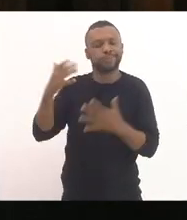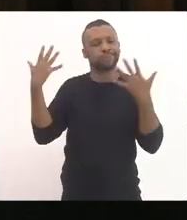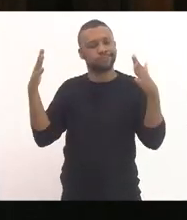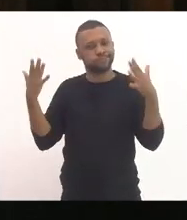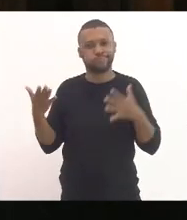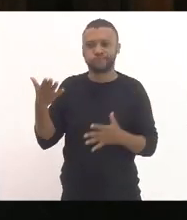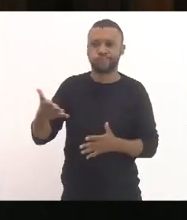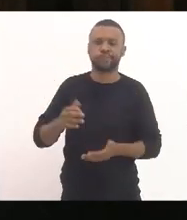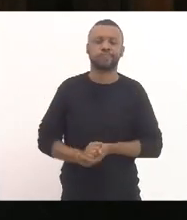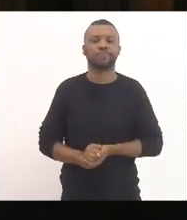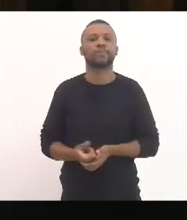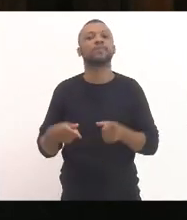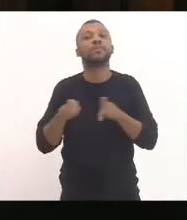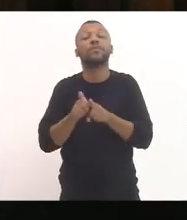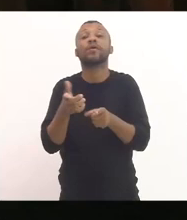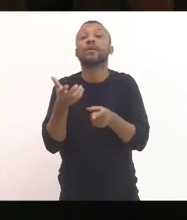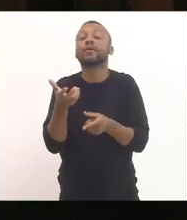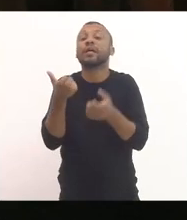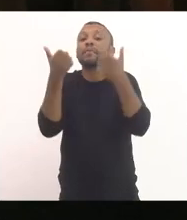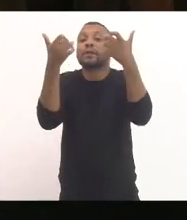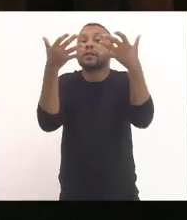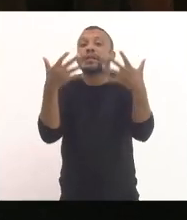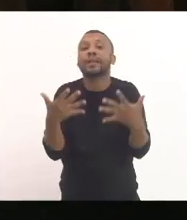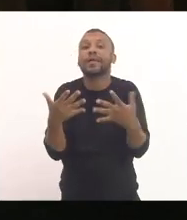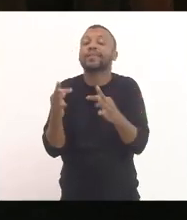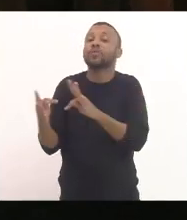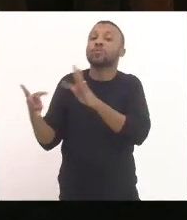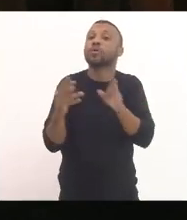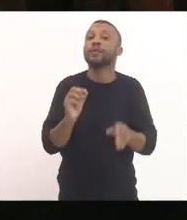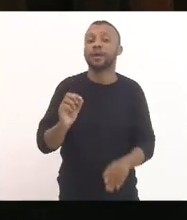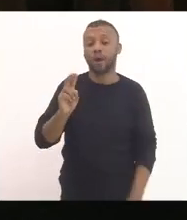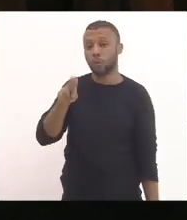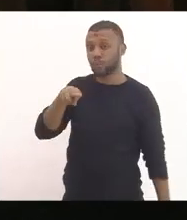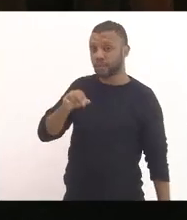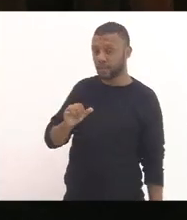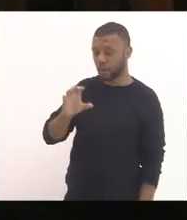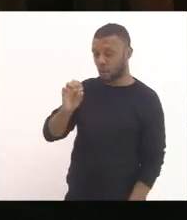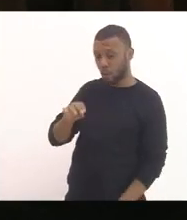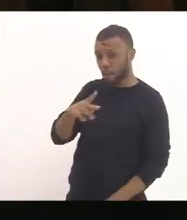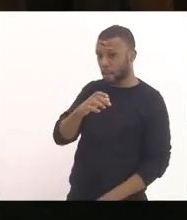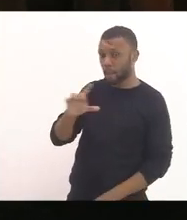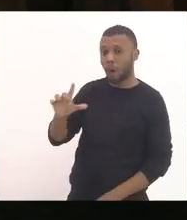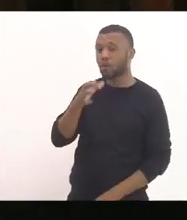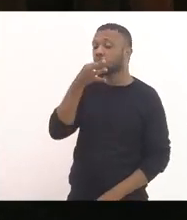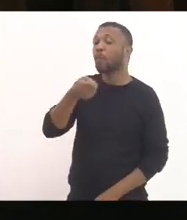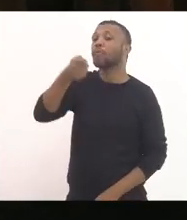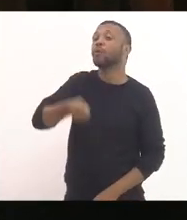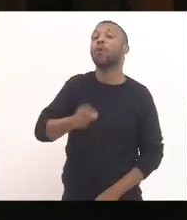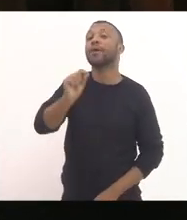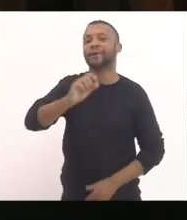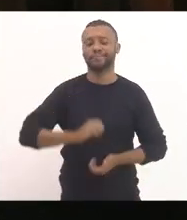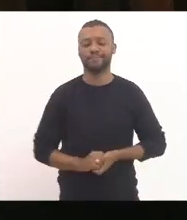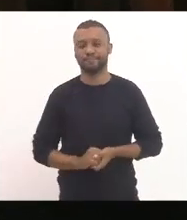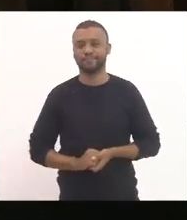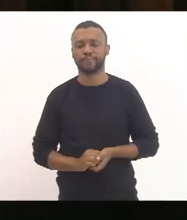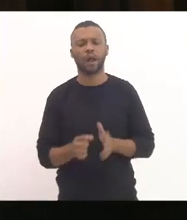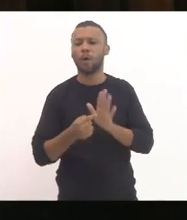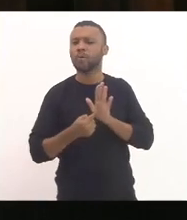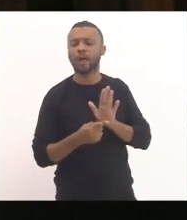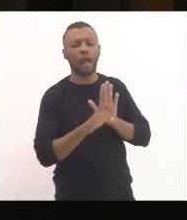o e gostaria de dizer para todos que a unicompol se posicionou da seguinte maneira a lei orgânica